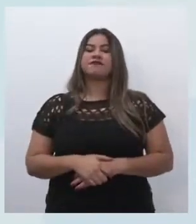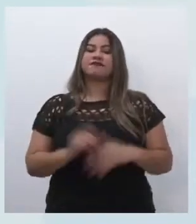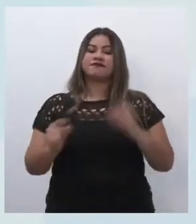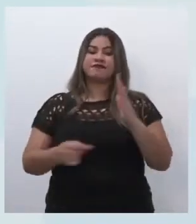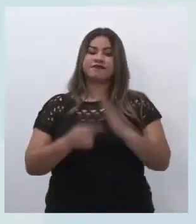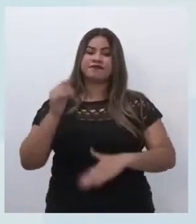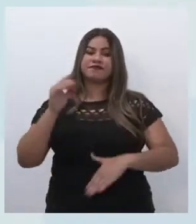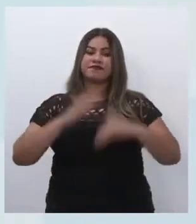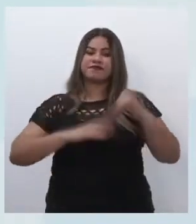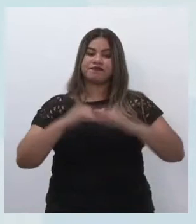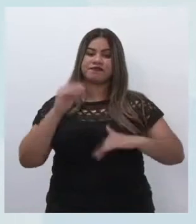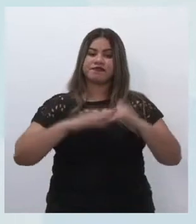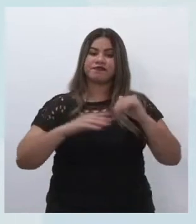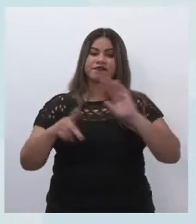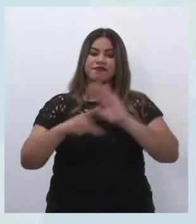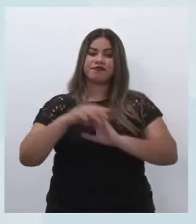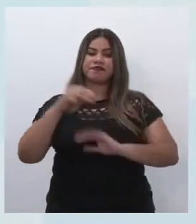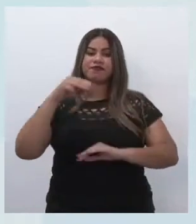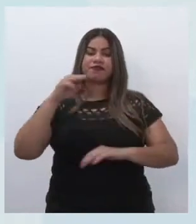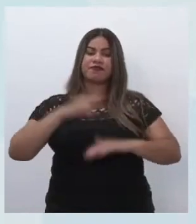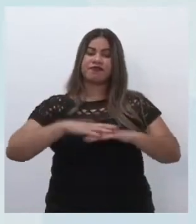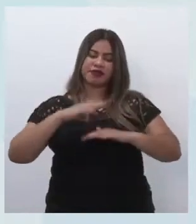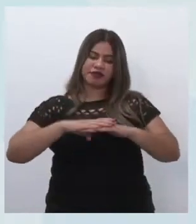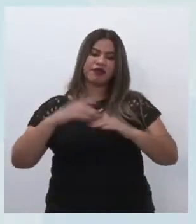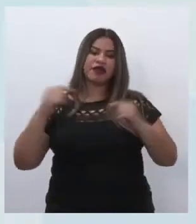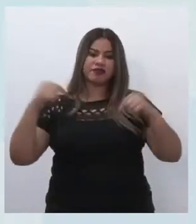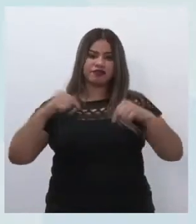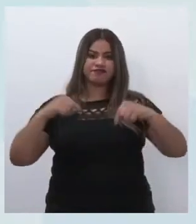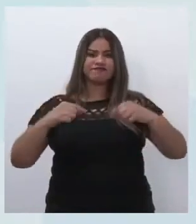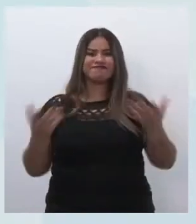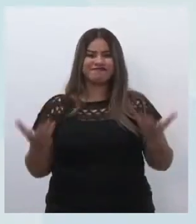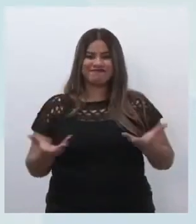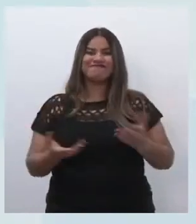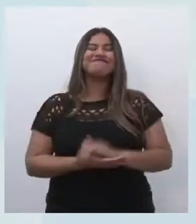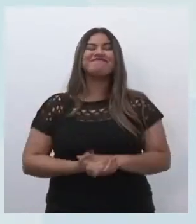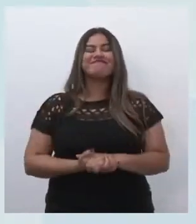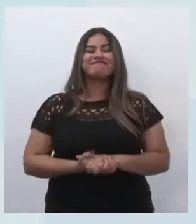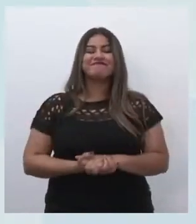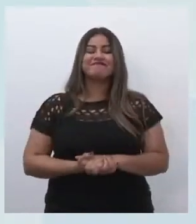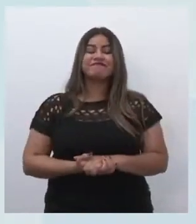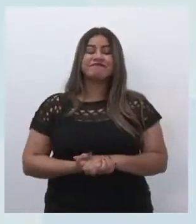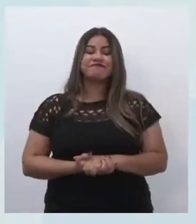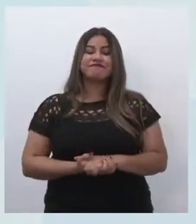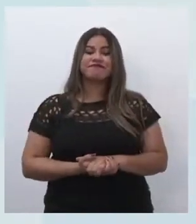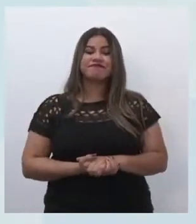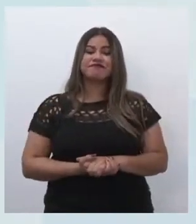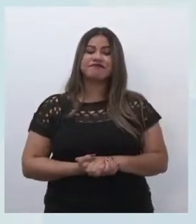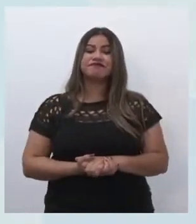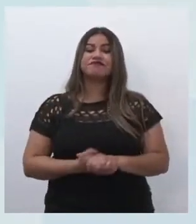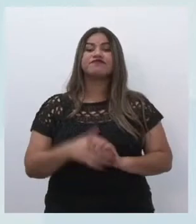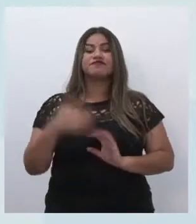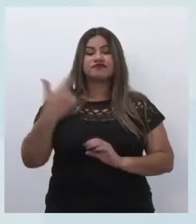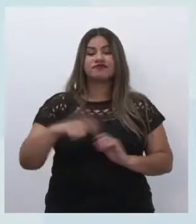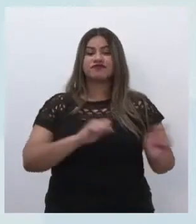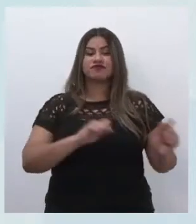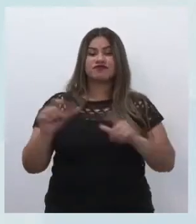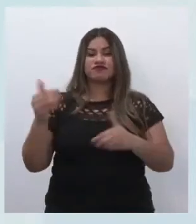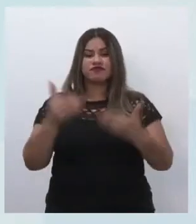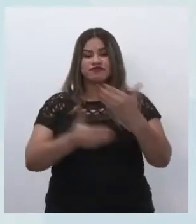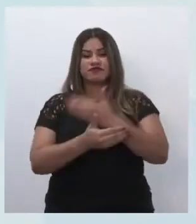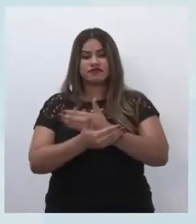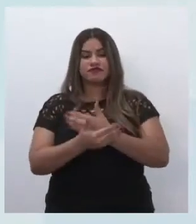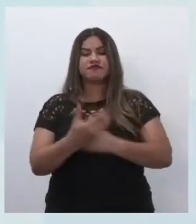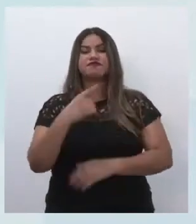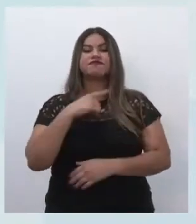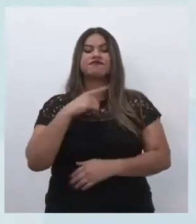habilidade de matemática que a gente vai abordar aqui nessa formação de hoje, tá? E aí, passando para o próximo, a gente vai ver de